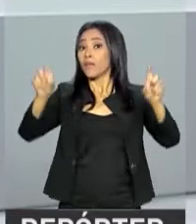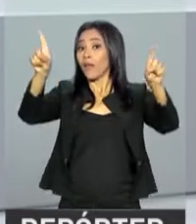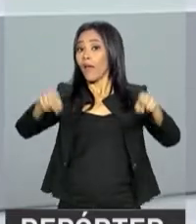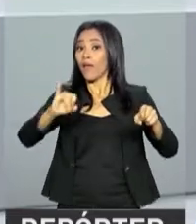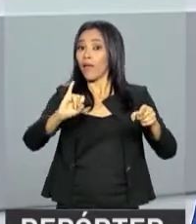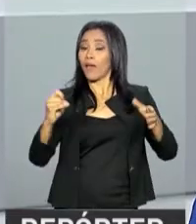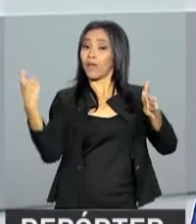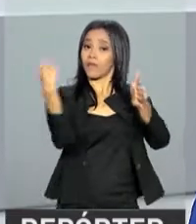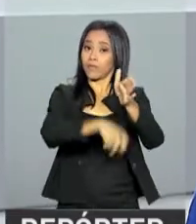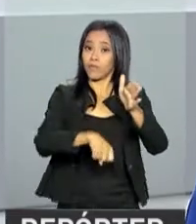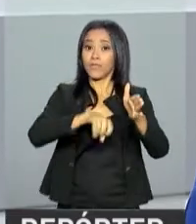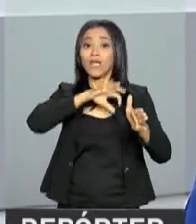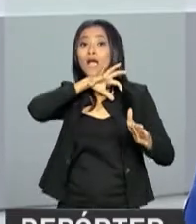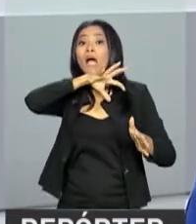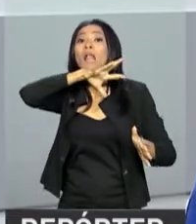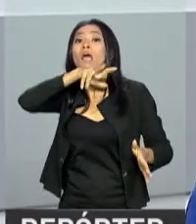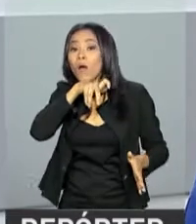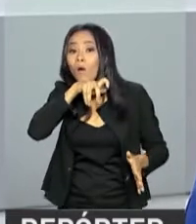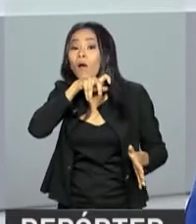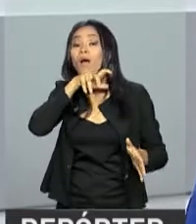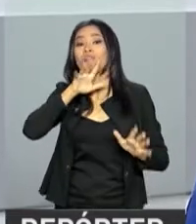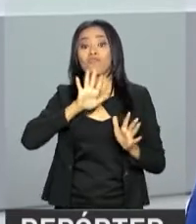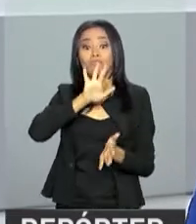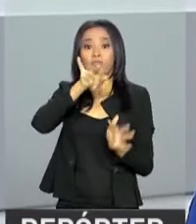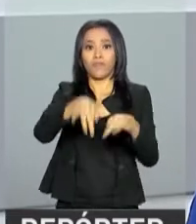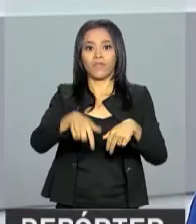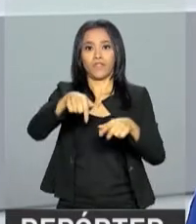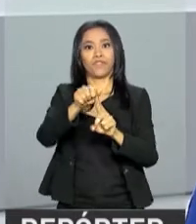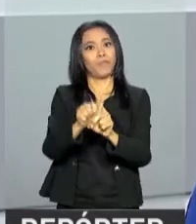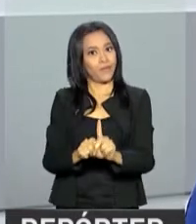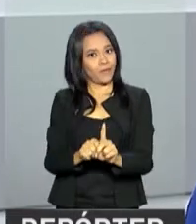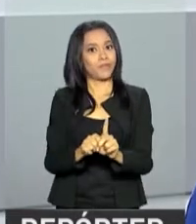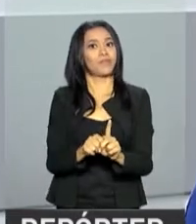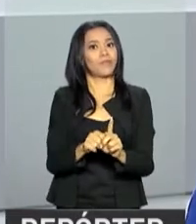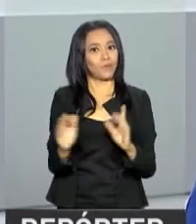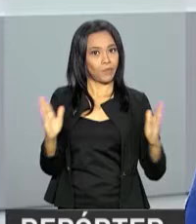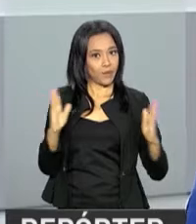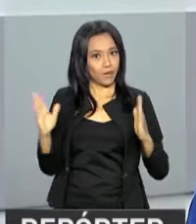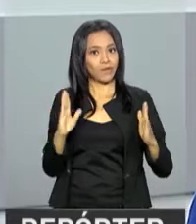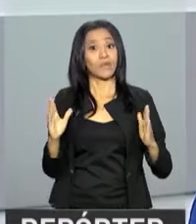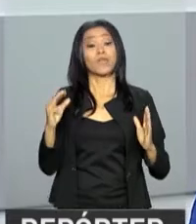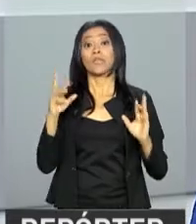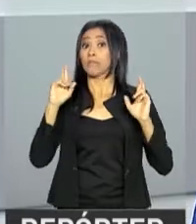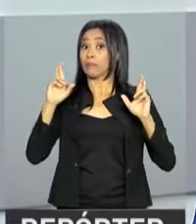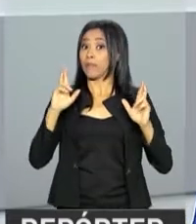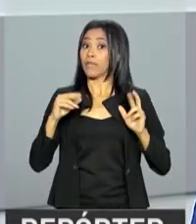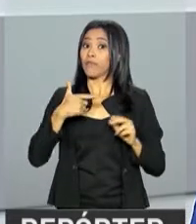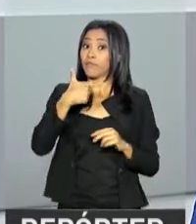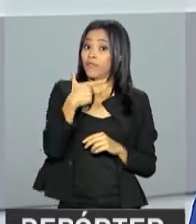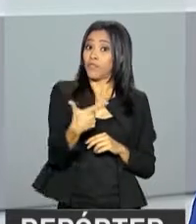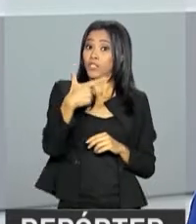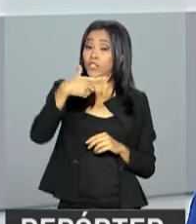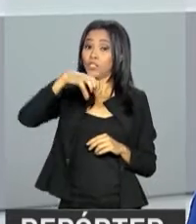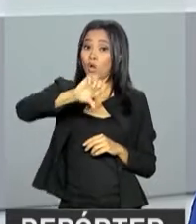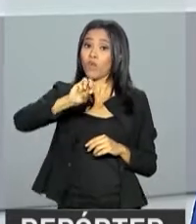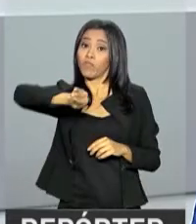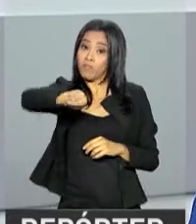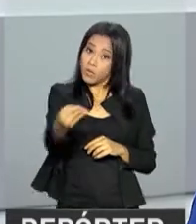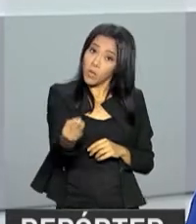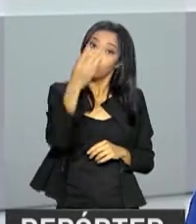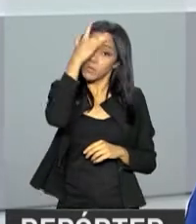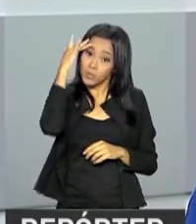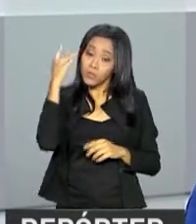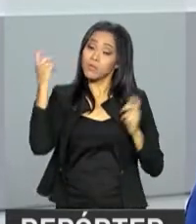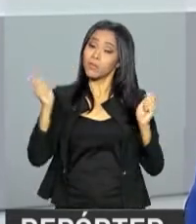imposto de renda. O prazo acaba no fim deste mês e a expectativa é que, neste ano, quase 29 milhões de contribuintes